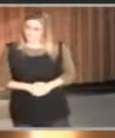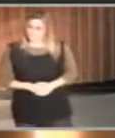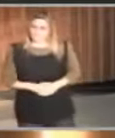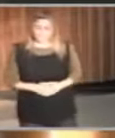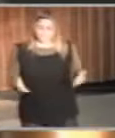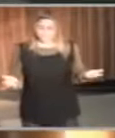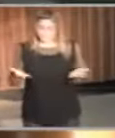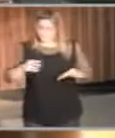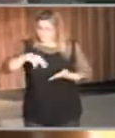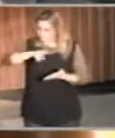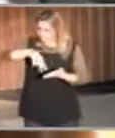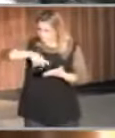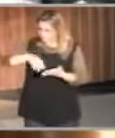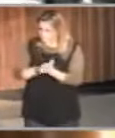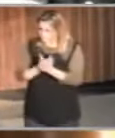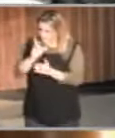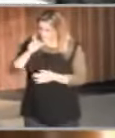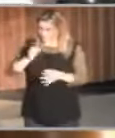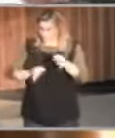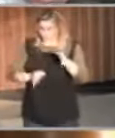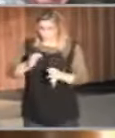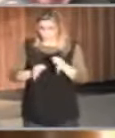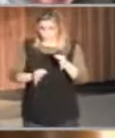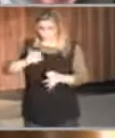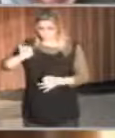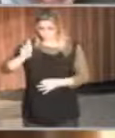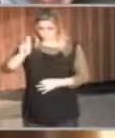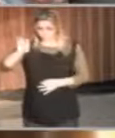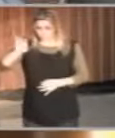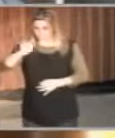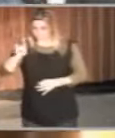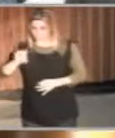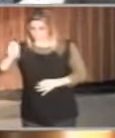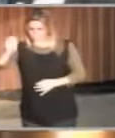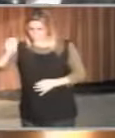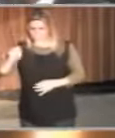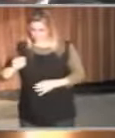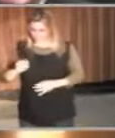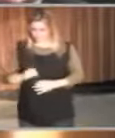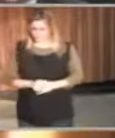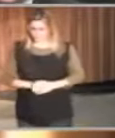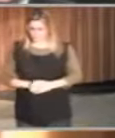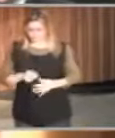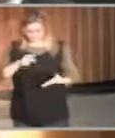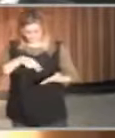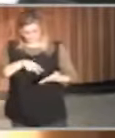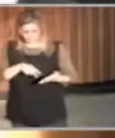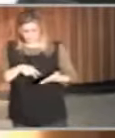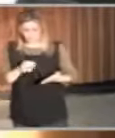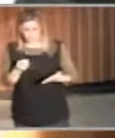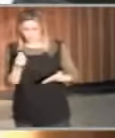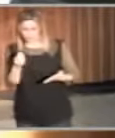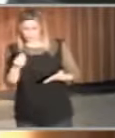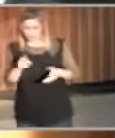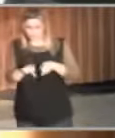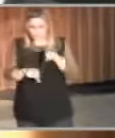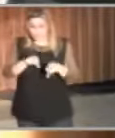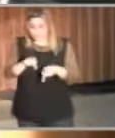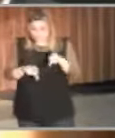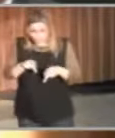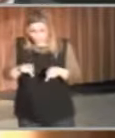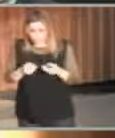eu descubro que uma das grandes tragédias que o povo de Deus teve de enfrentar foi